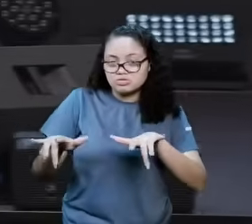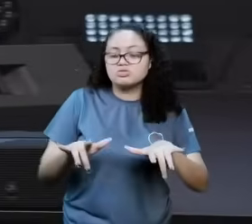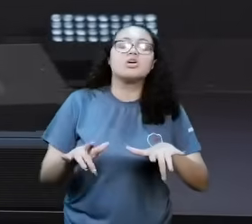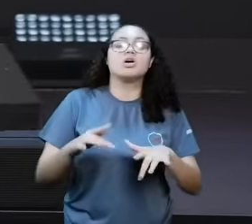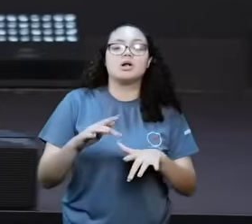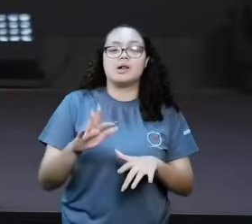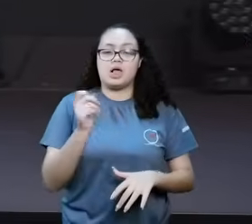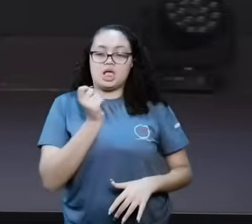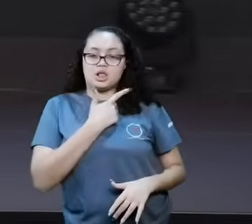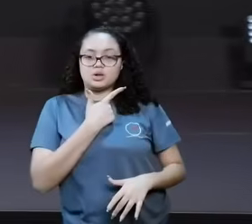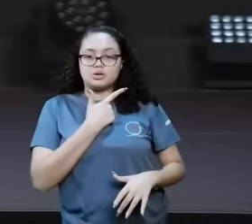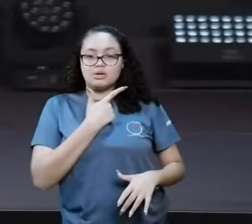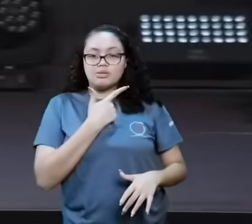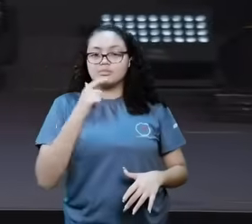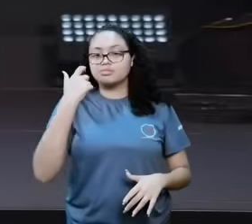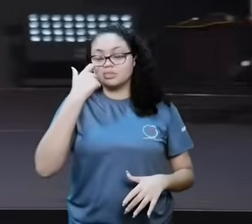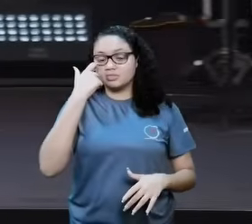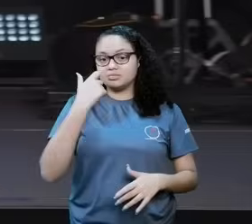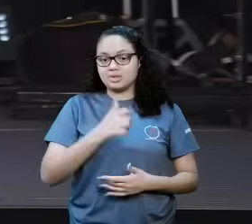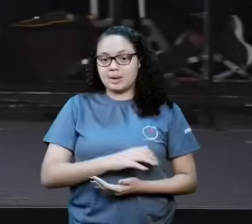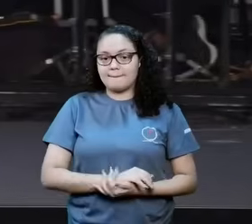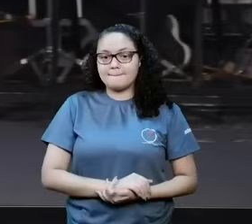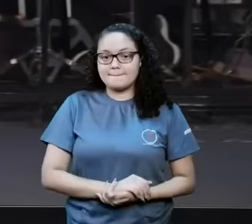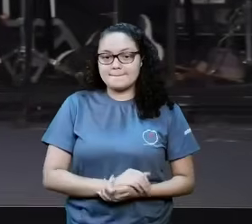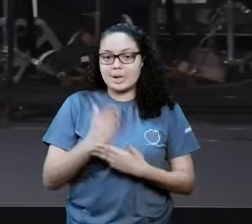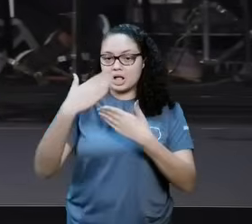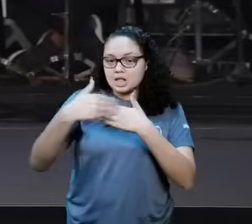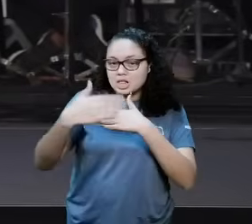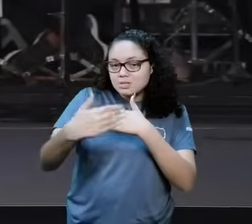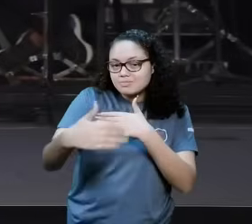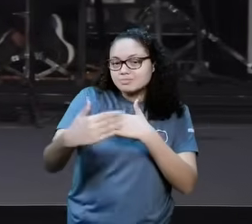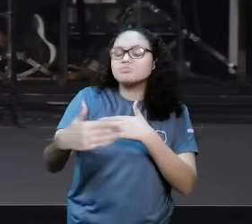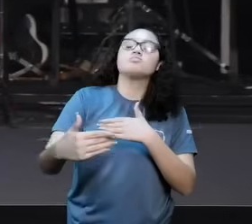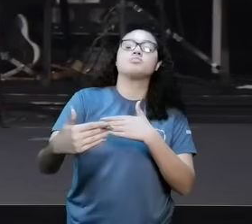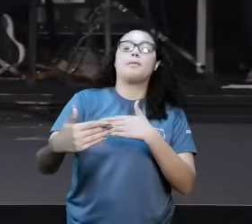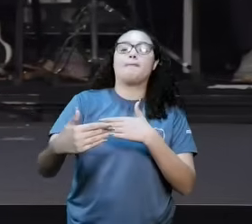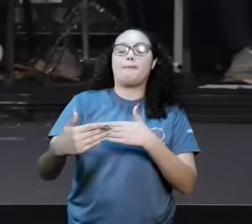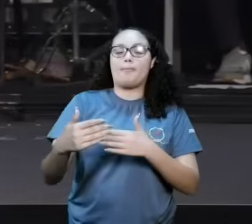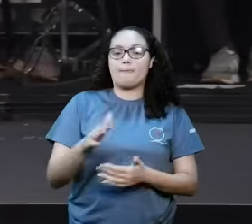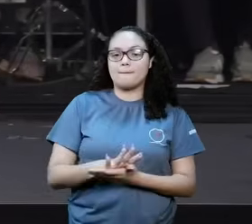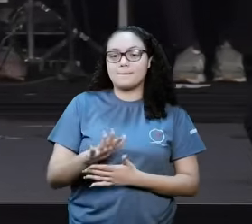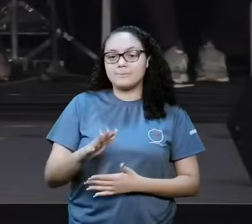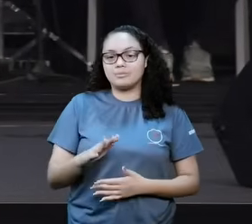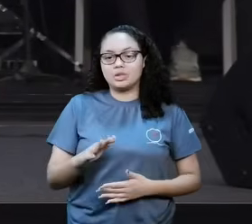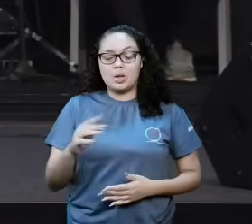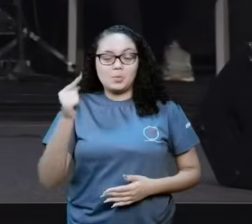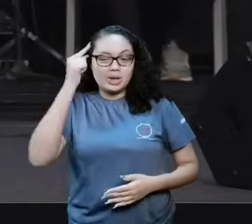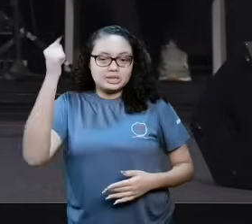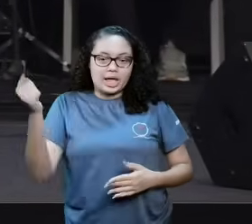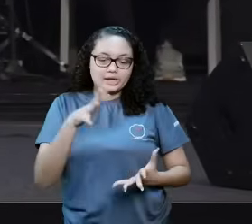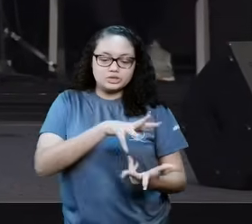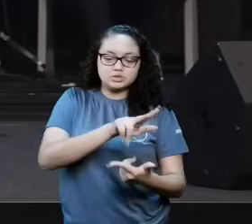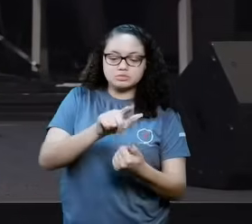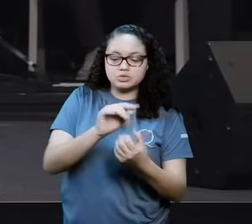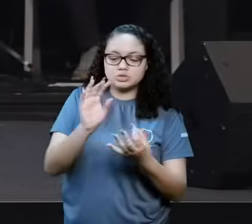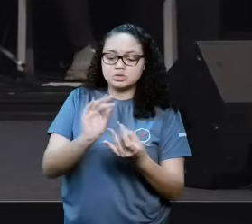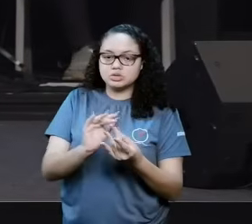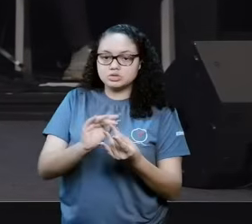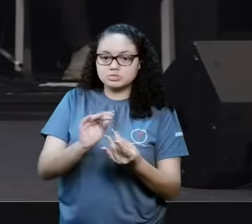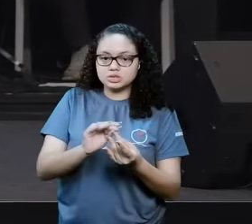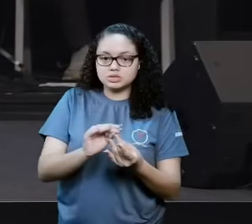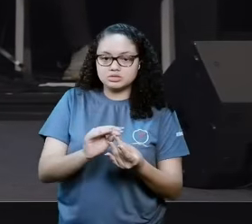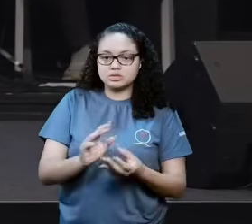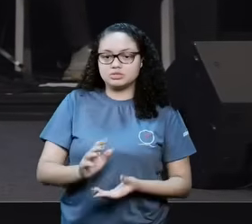como alguns que eu não vou citar o nome, mas desenvolvia-se então uma ideia de mundo espiritual. E essa ideia,